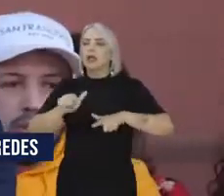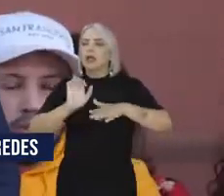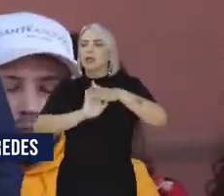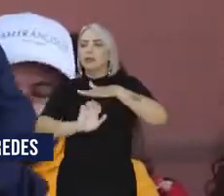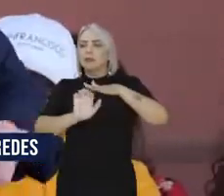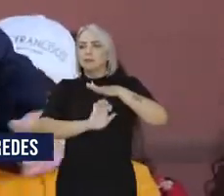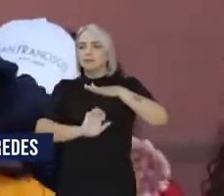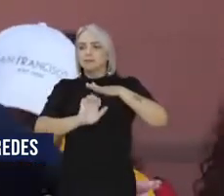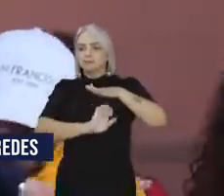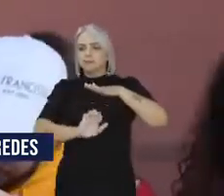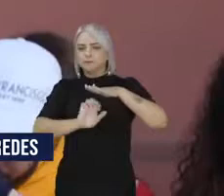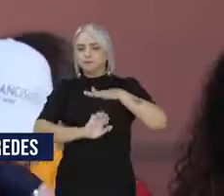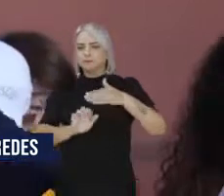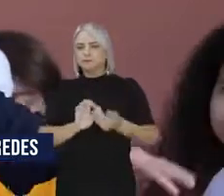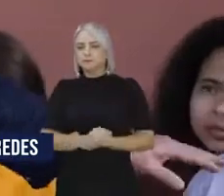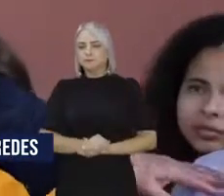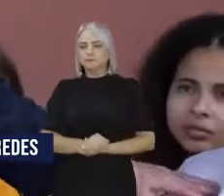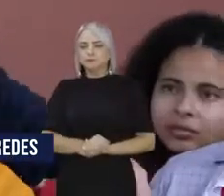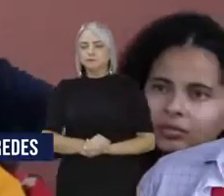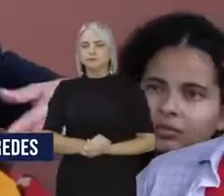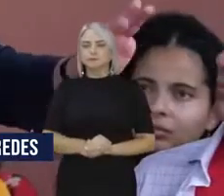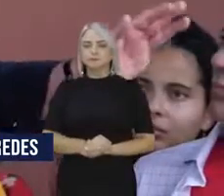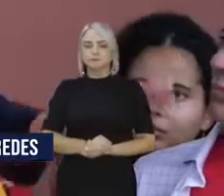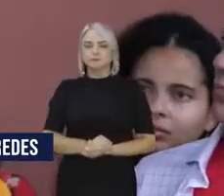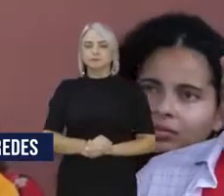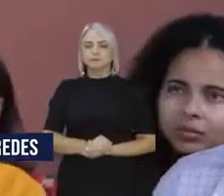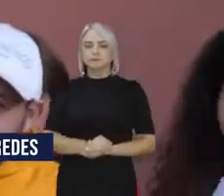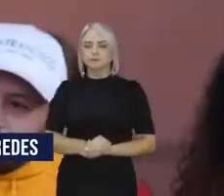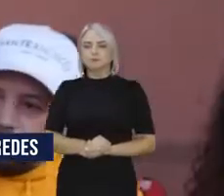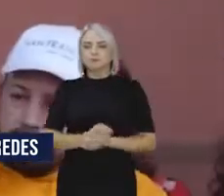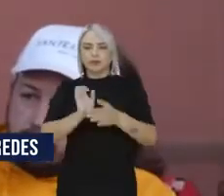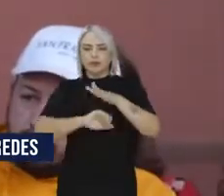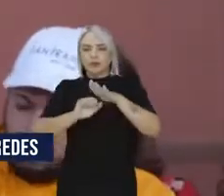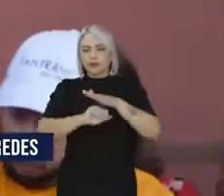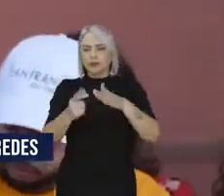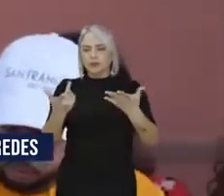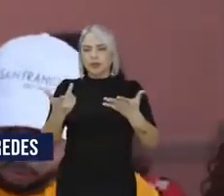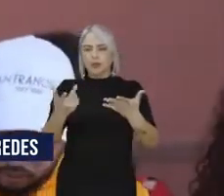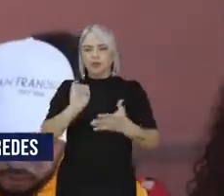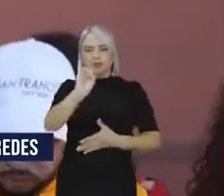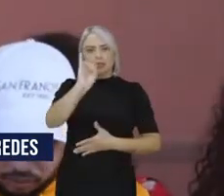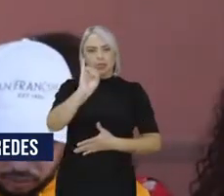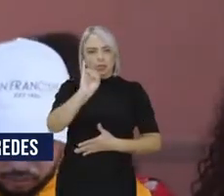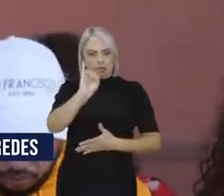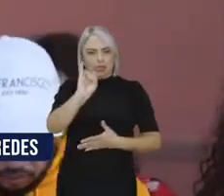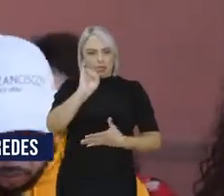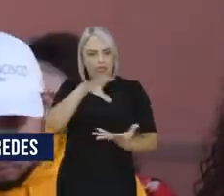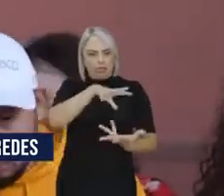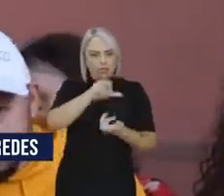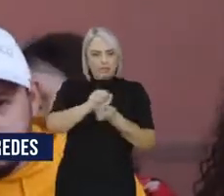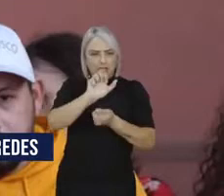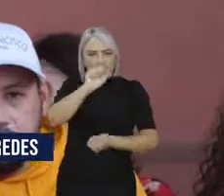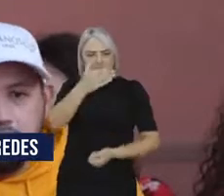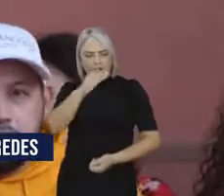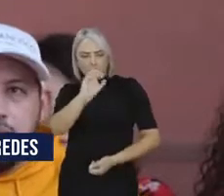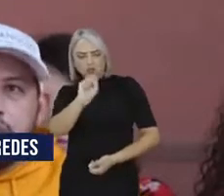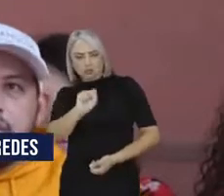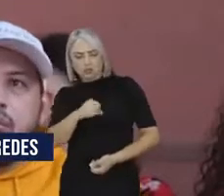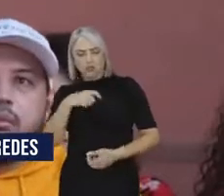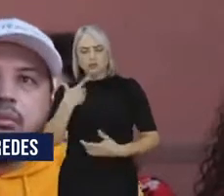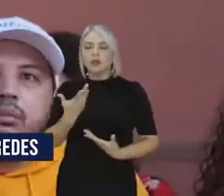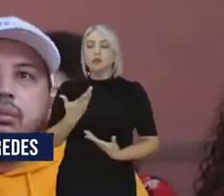de mercado aí, que vende ações, e ele numa corretora e ele foi mandado